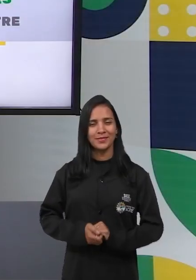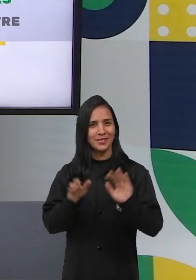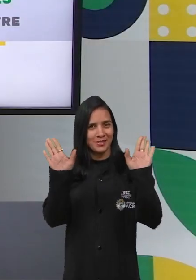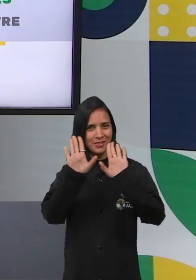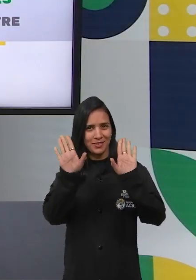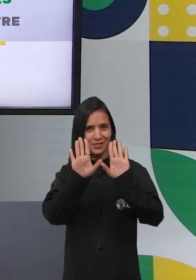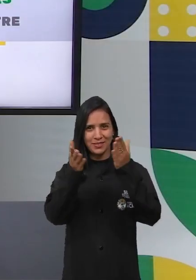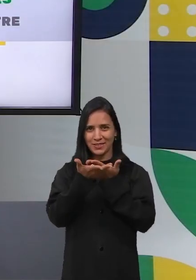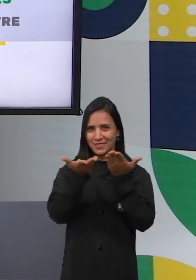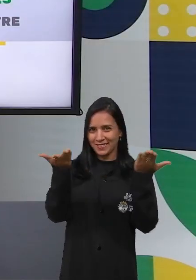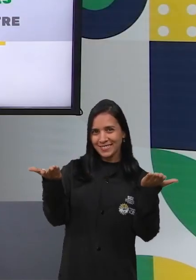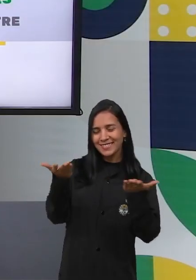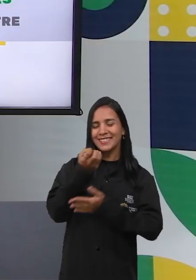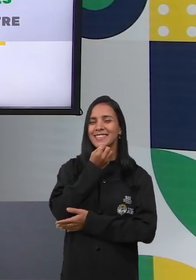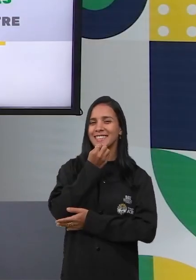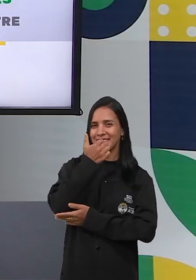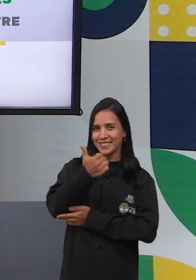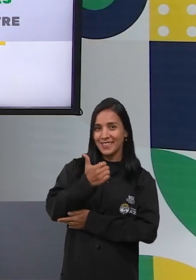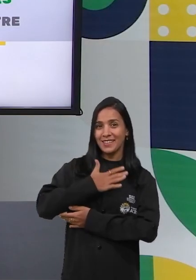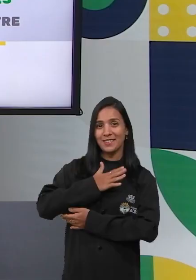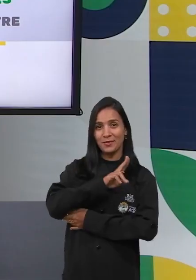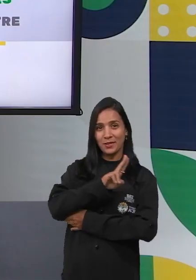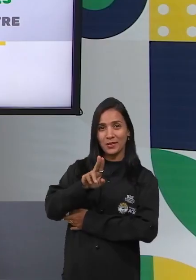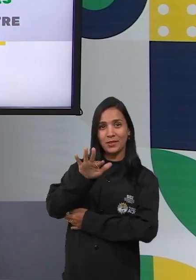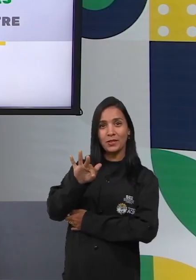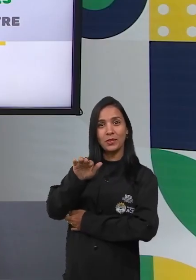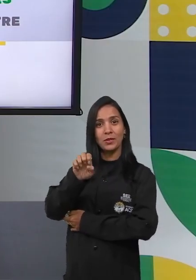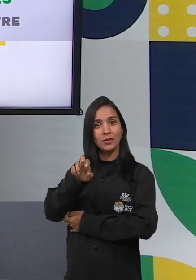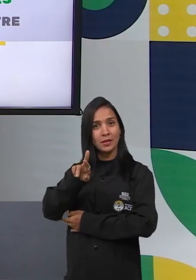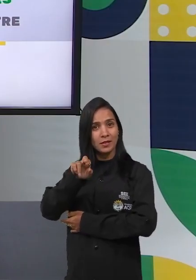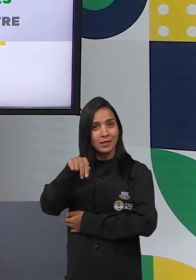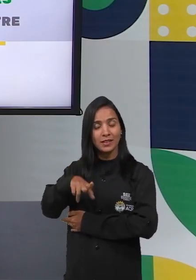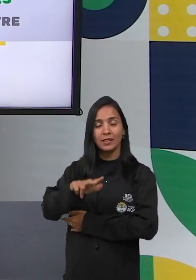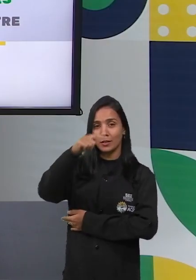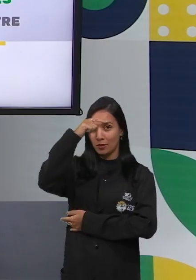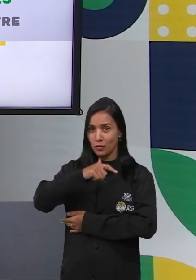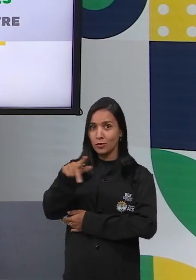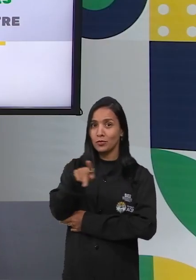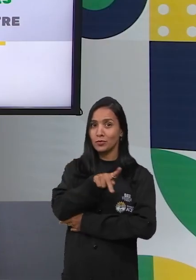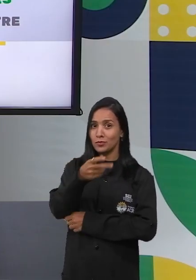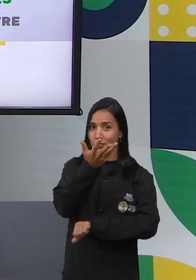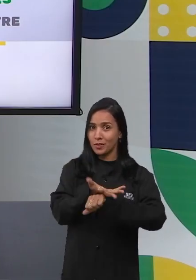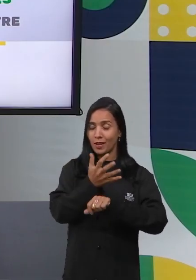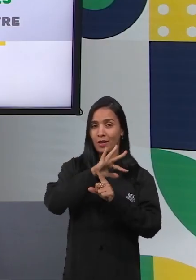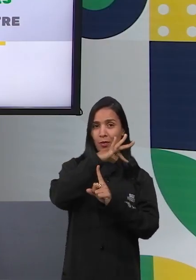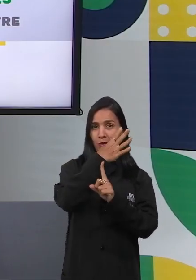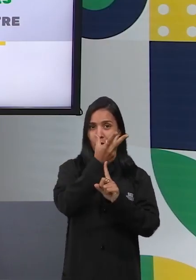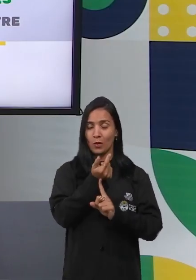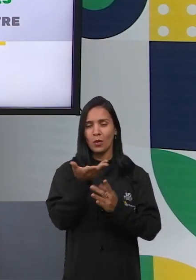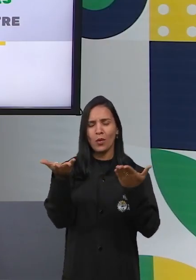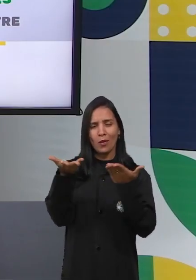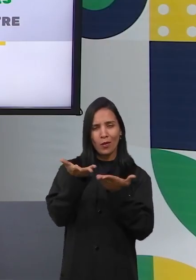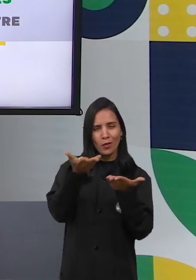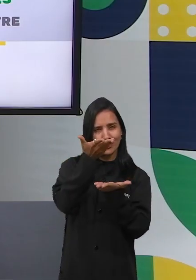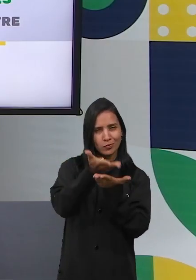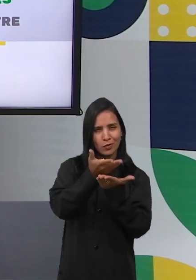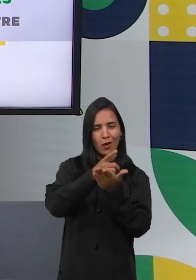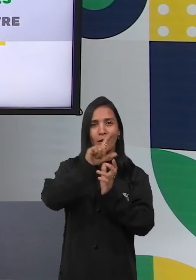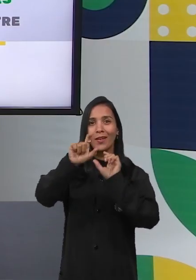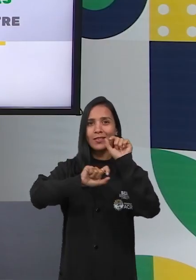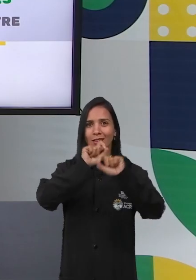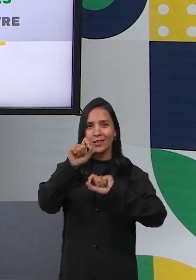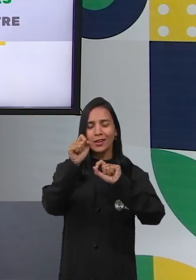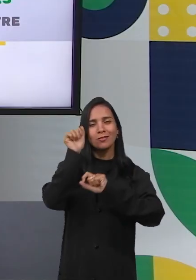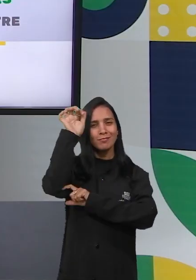Olá, estudantes, tudo bem? Eu sou a professora de arte Fernanda Gomes. Hoje a nossa aula vai fazer uma viagem no mundo das letras